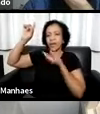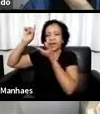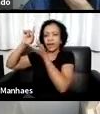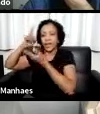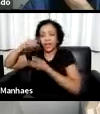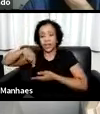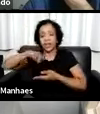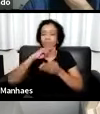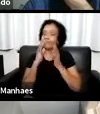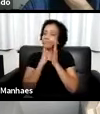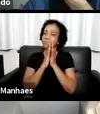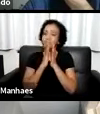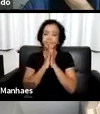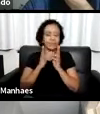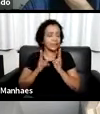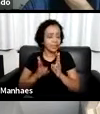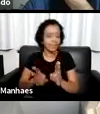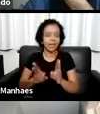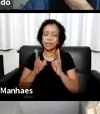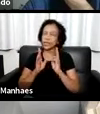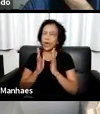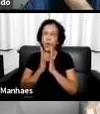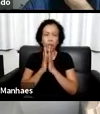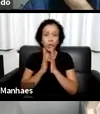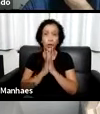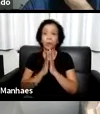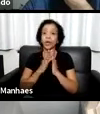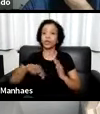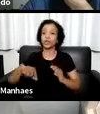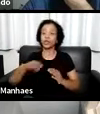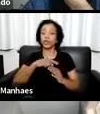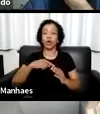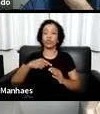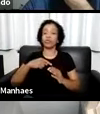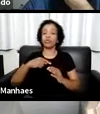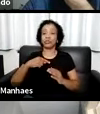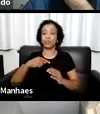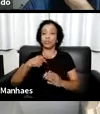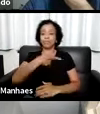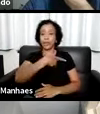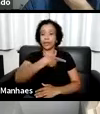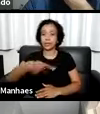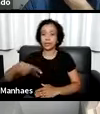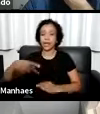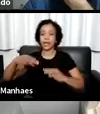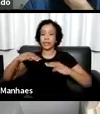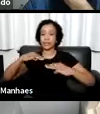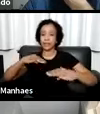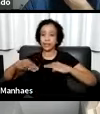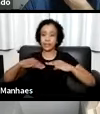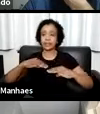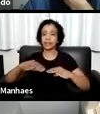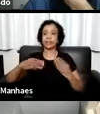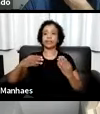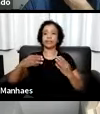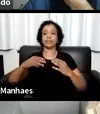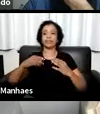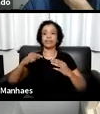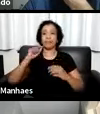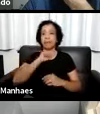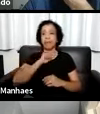como todos observaram, pelas autoridades governamentais no Brasil e no exterior, por toda a